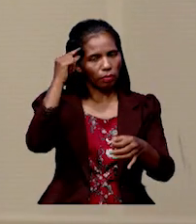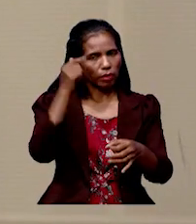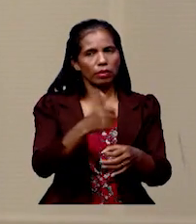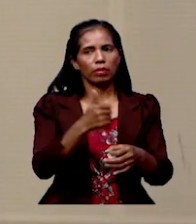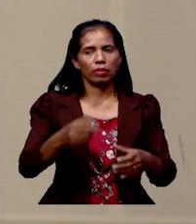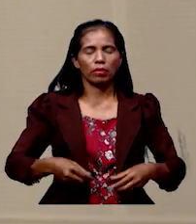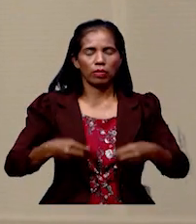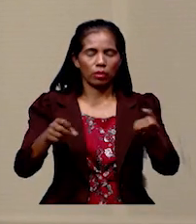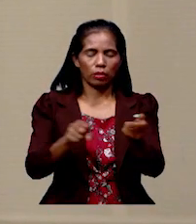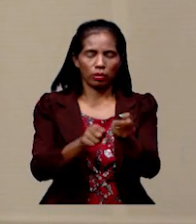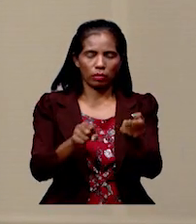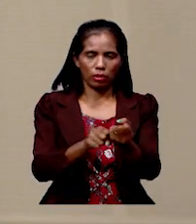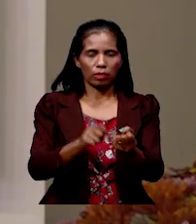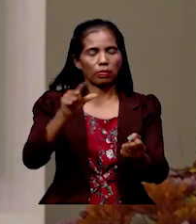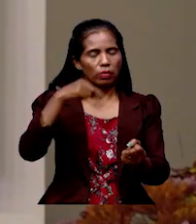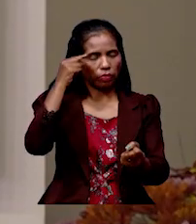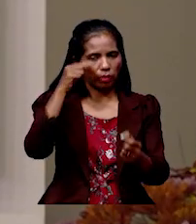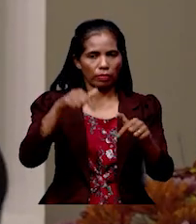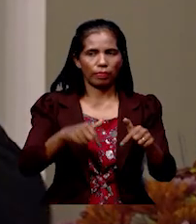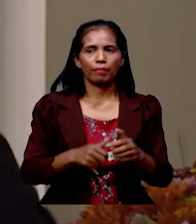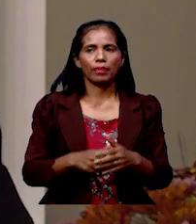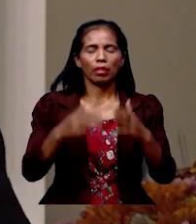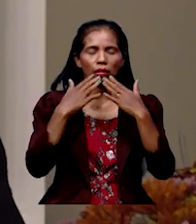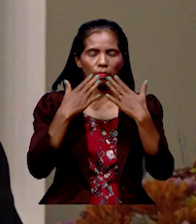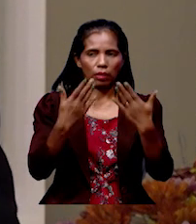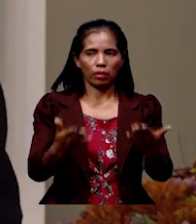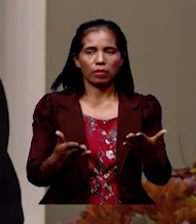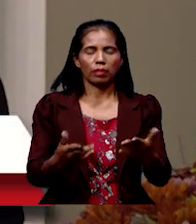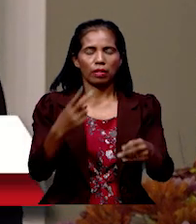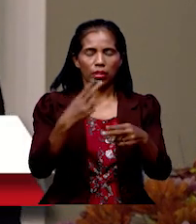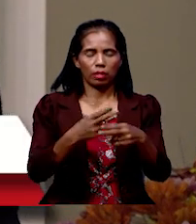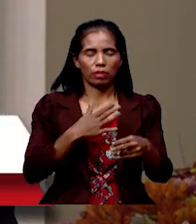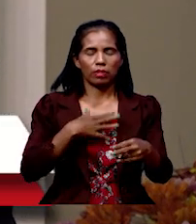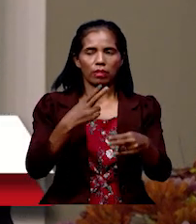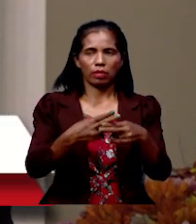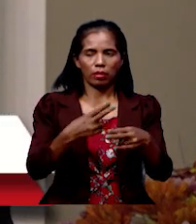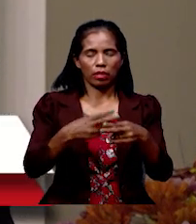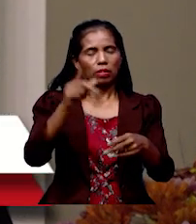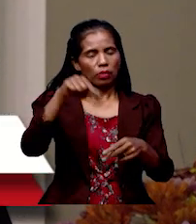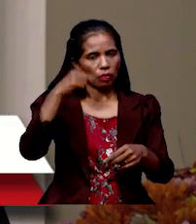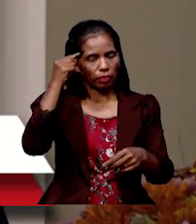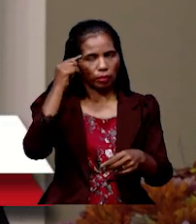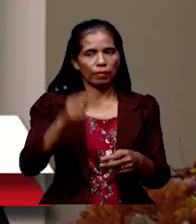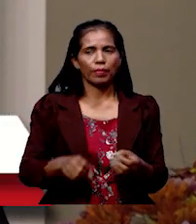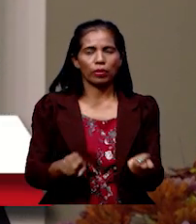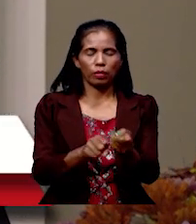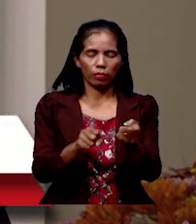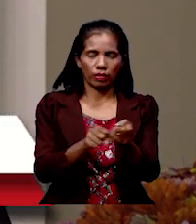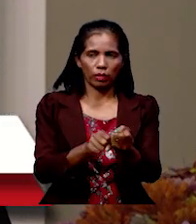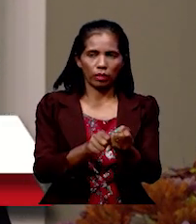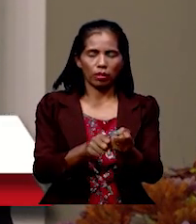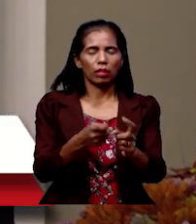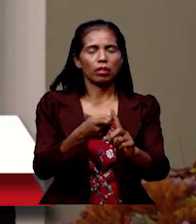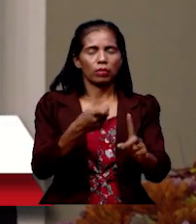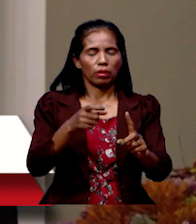FON a contribuição para o governo né. Agradeço em nome pessoal e do Governo o apoio de Sua Excelência o Presidente